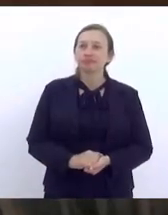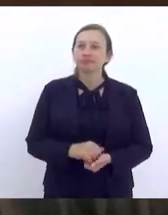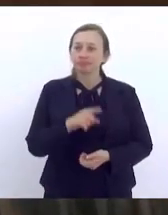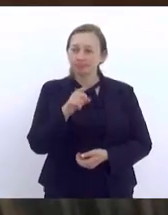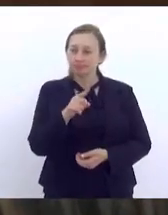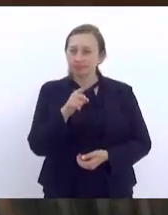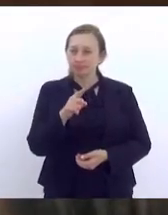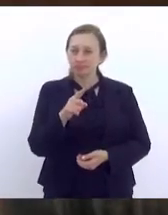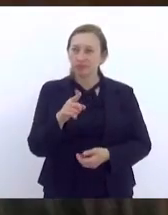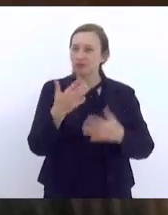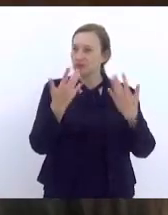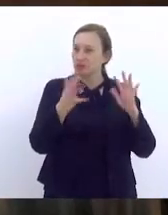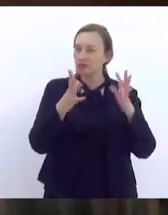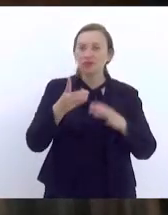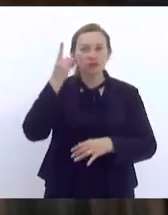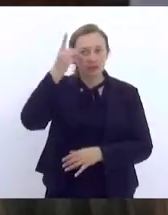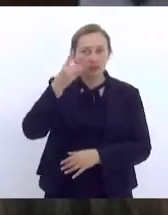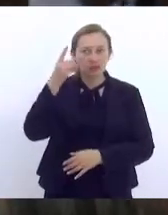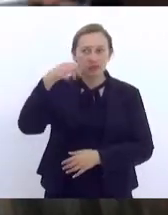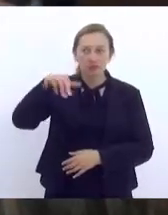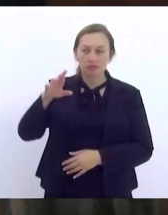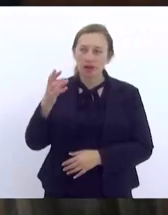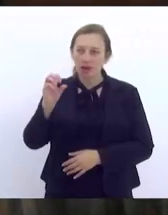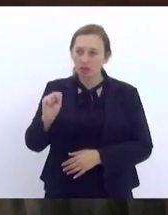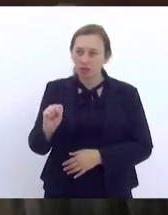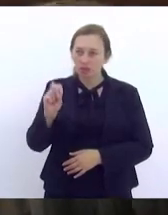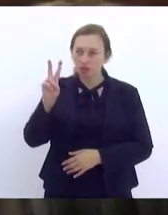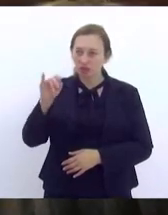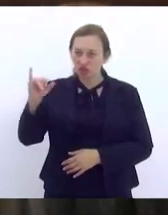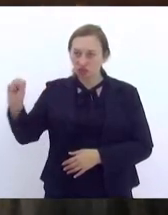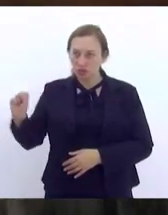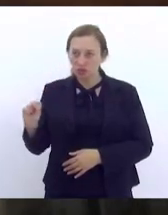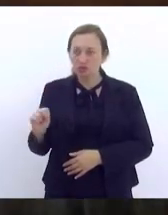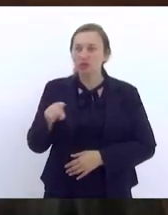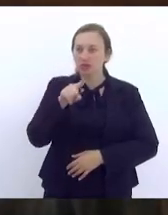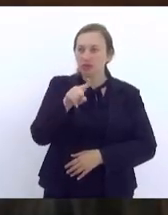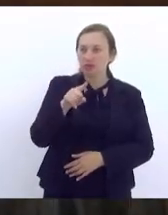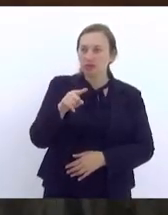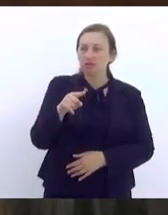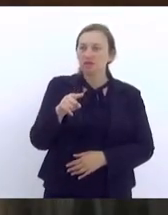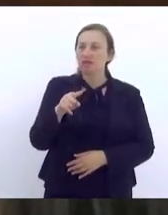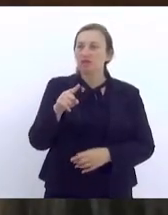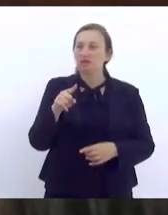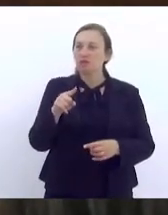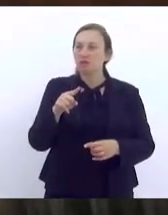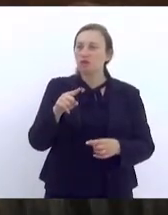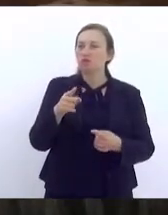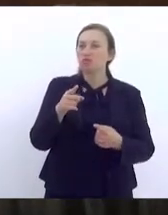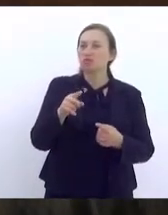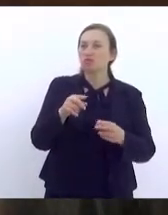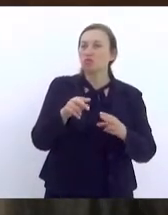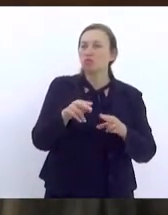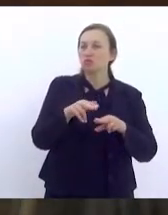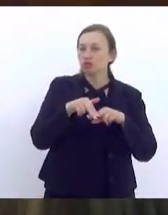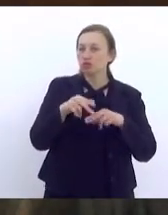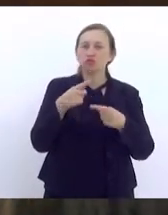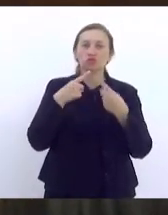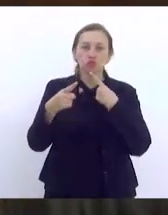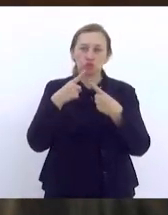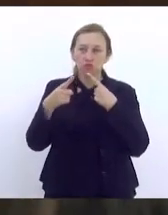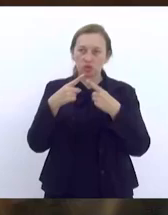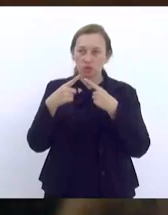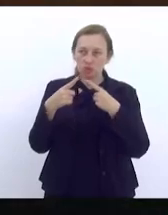deputado Marcos Vinícius presente conosco aqui Presidente esse parecer foi objeto de ampla discussão e aqui